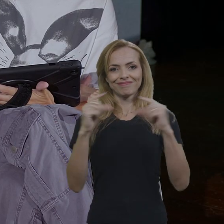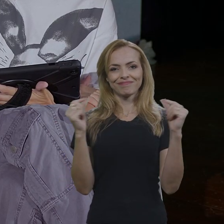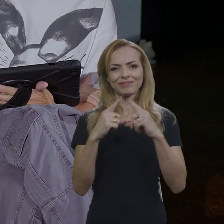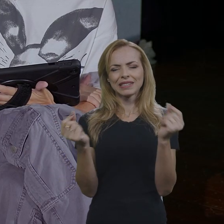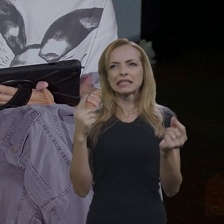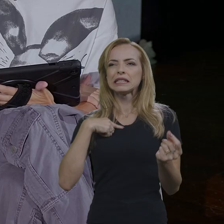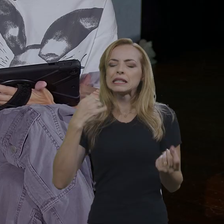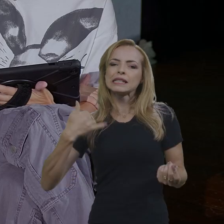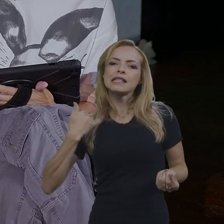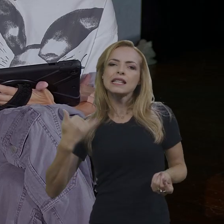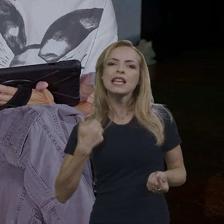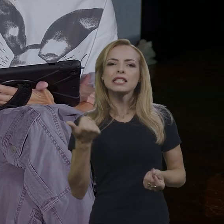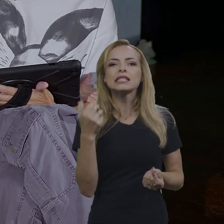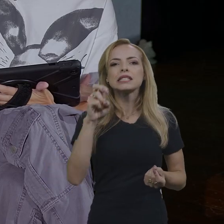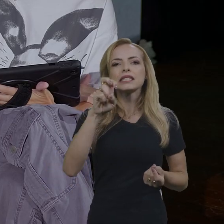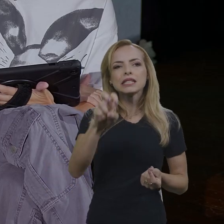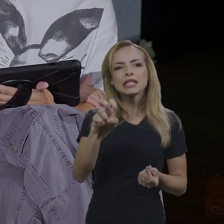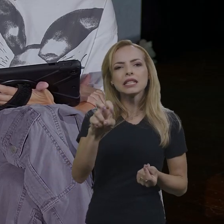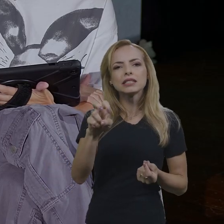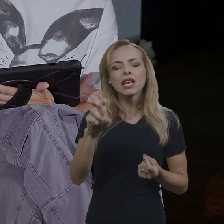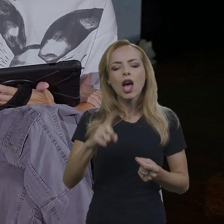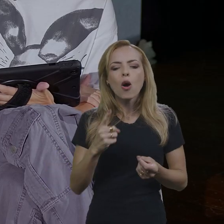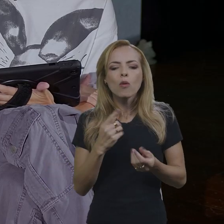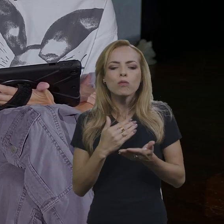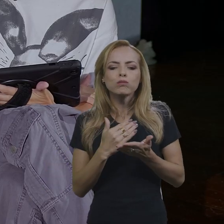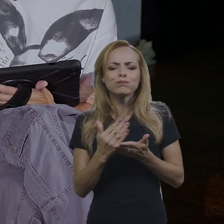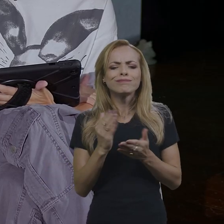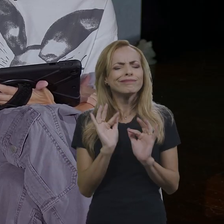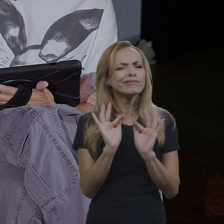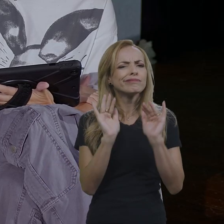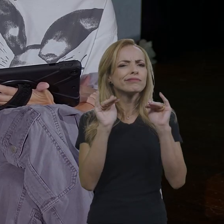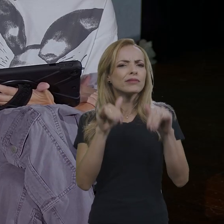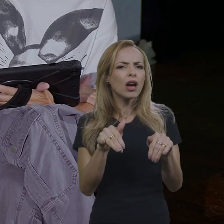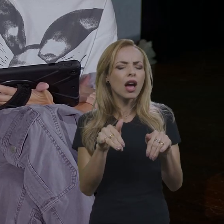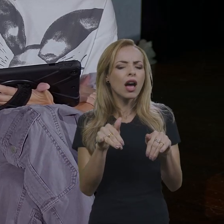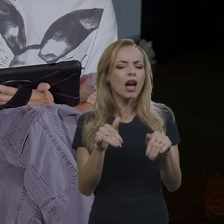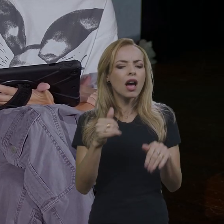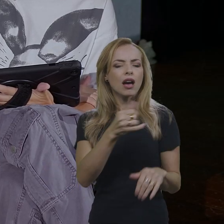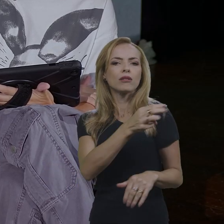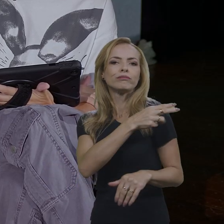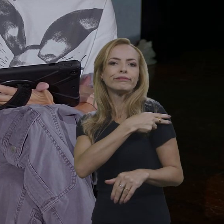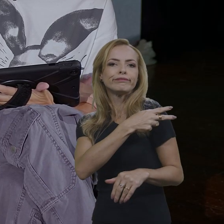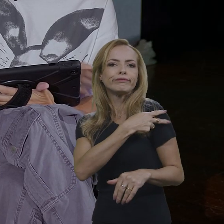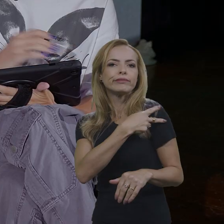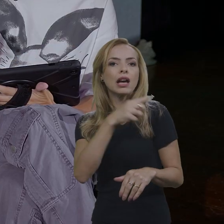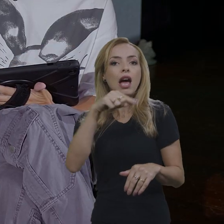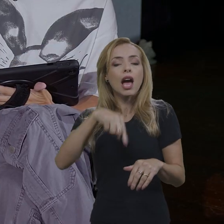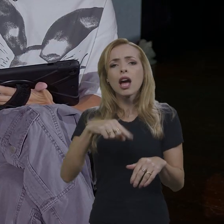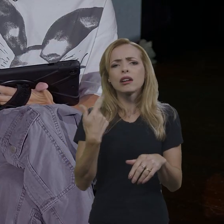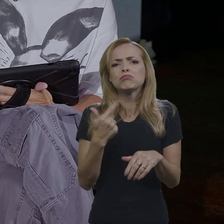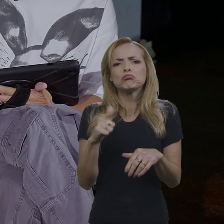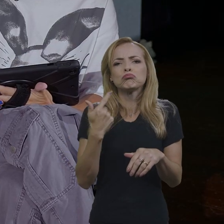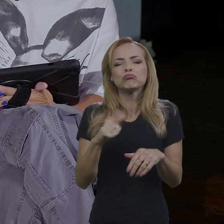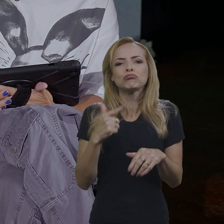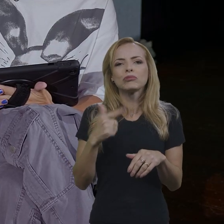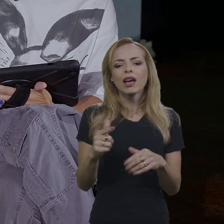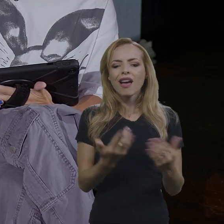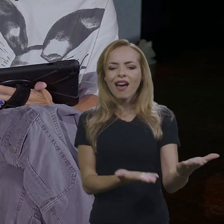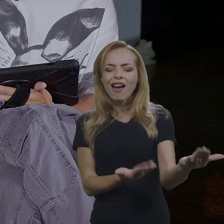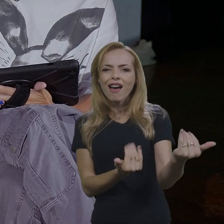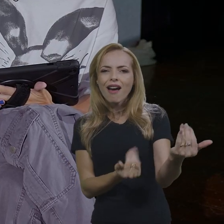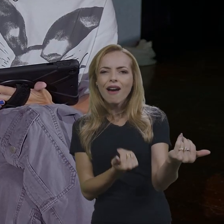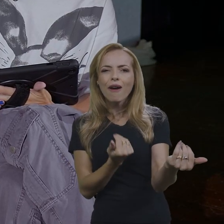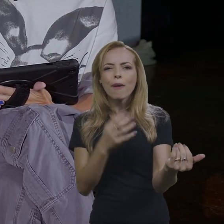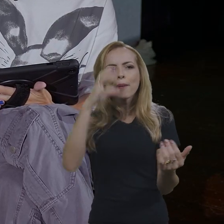eu tinha uns 15 anos e aí eu estava finalizando o ensino médio. E aí na minha cidade interior não tinha jovem aprendiz, não tinha oportunidade.